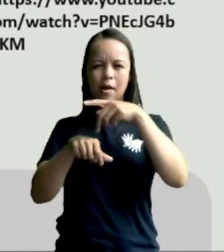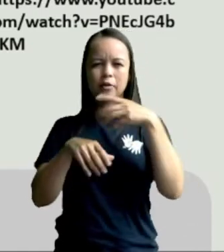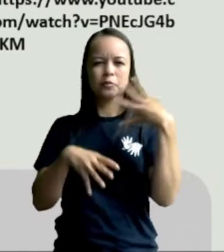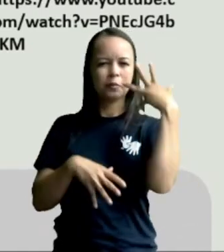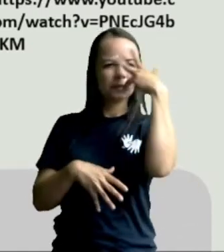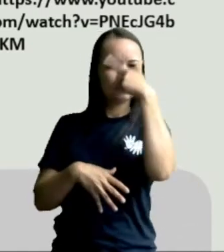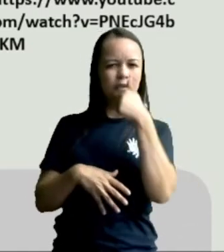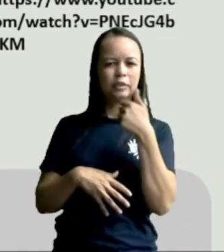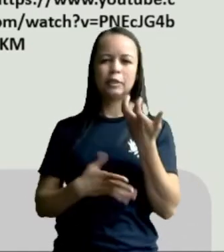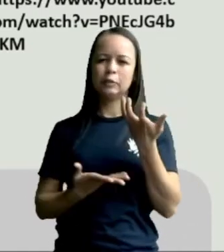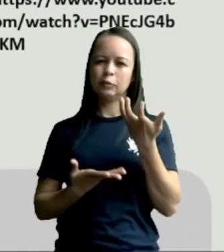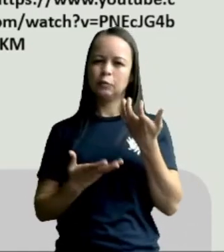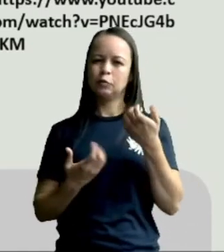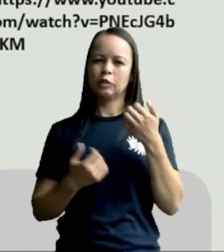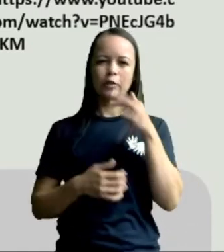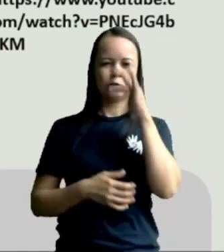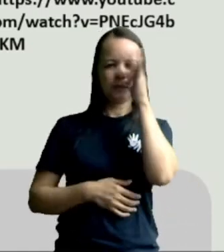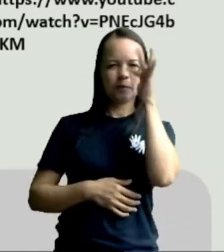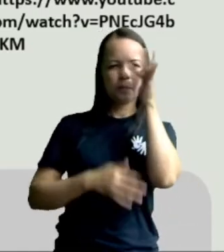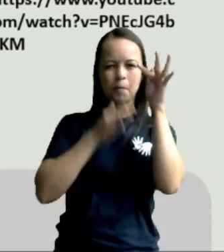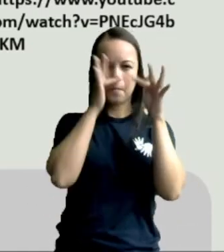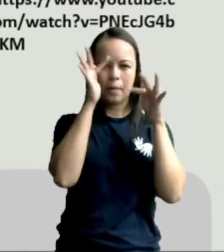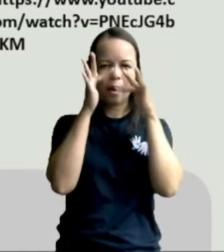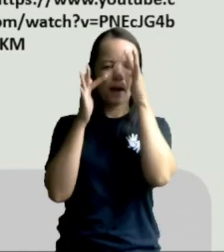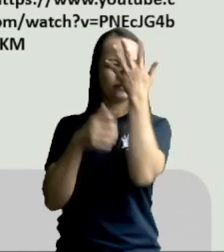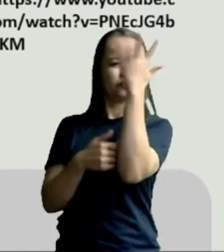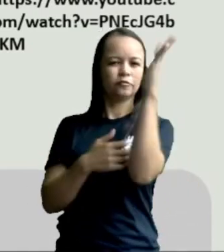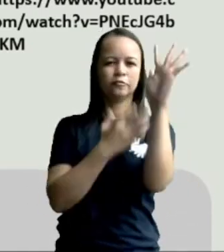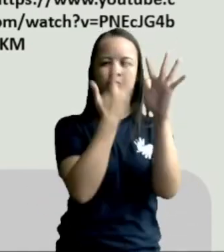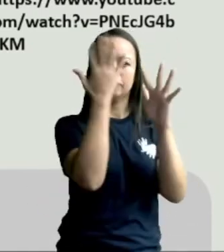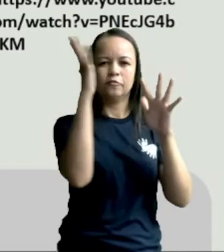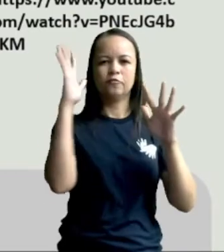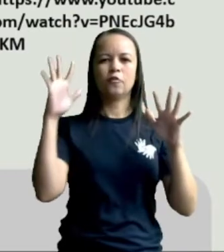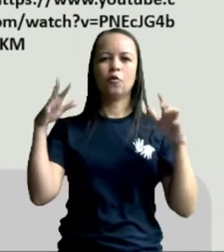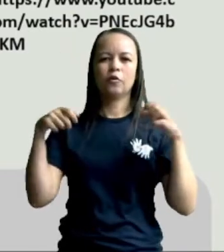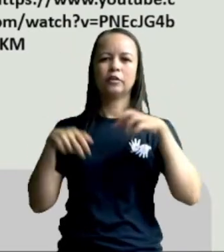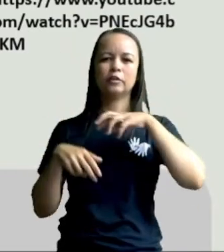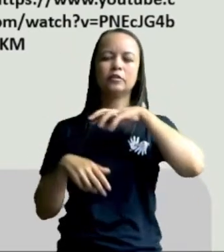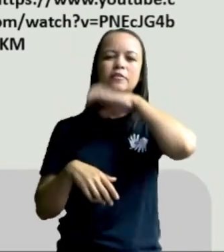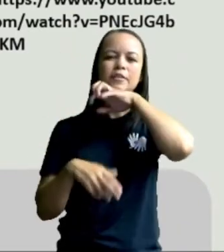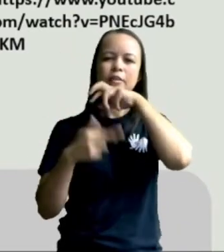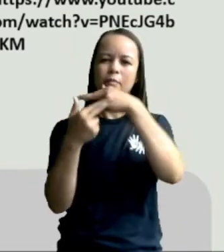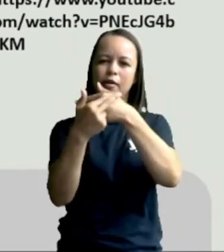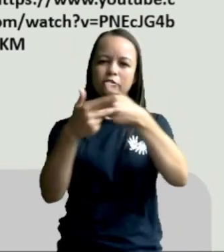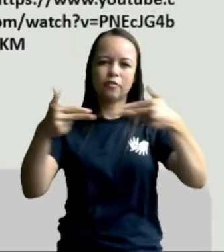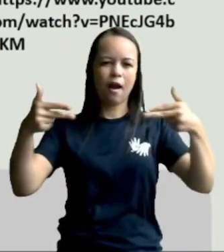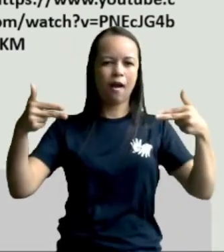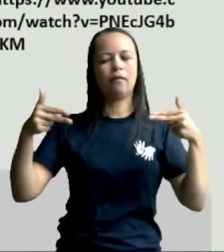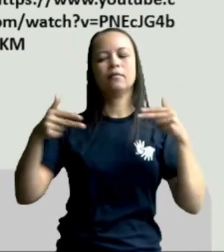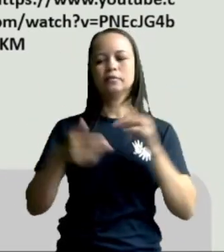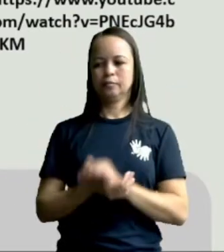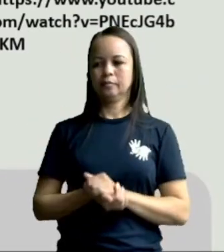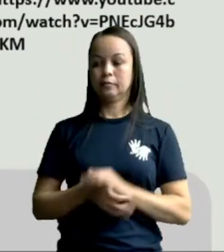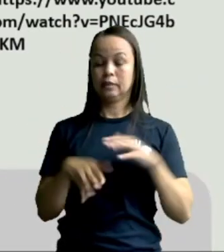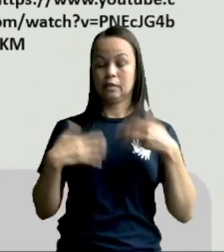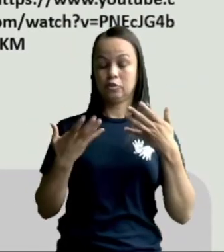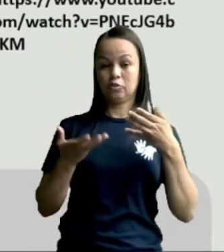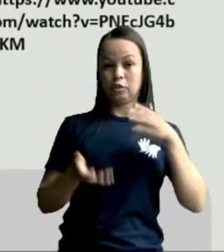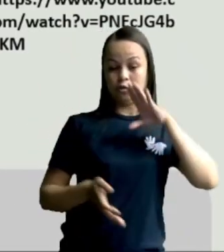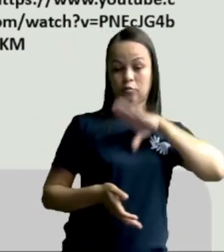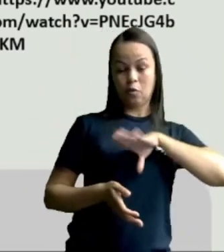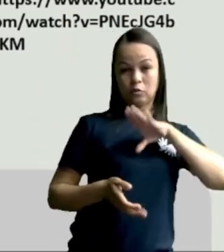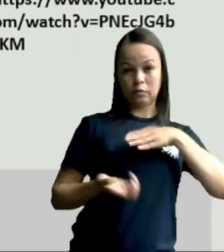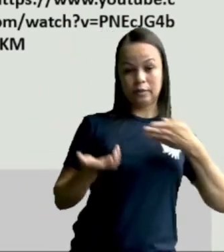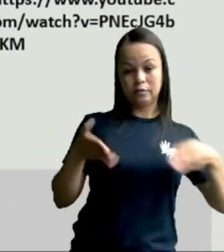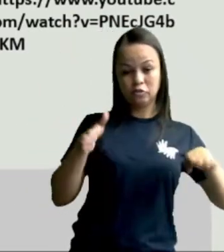rico, cheio de plantas, flores e muitos animais. Desde que os portugueses